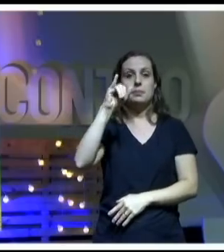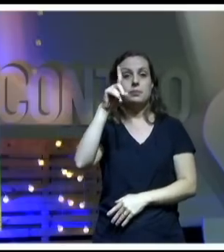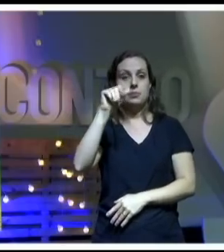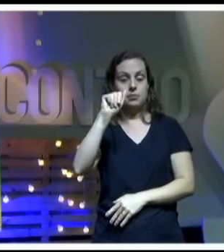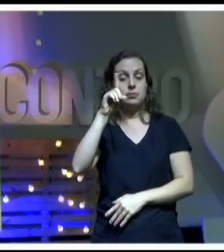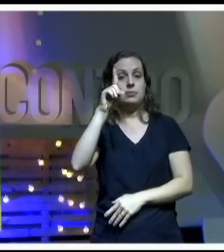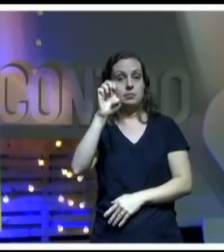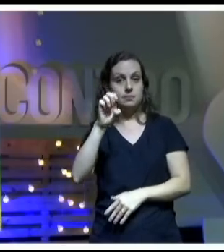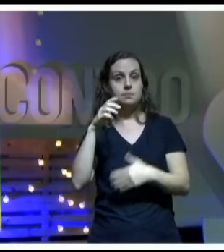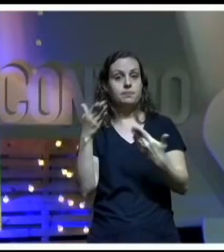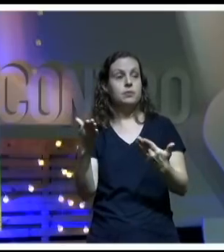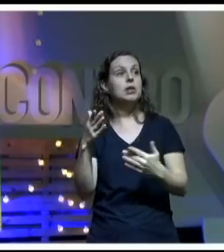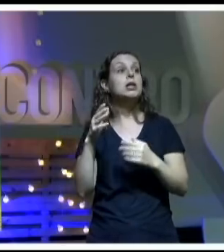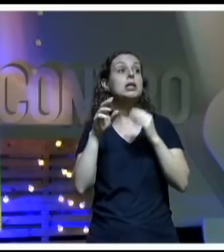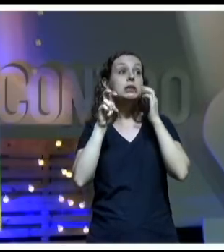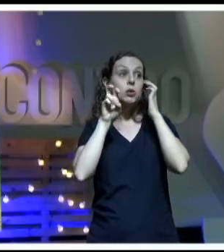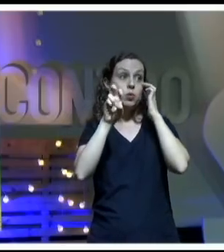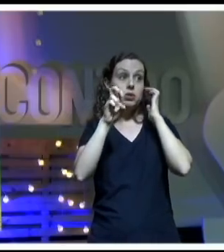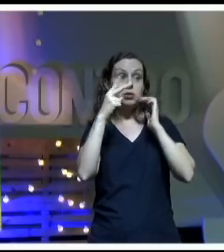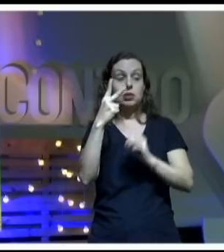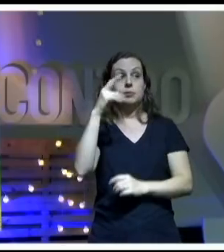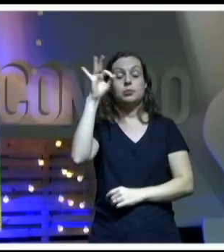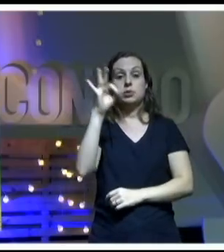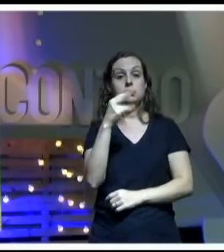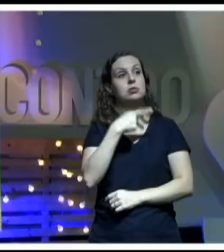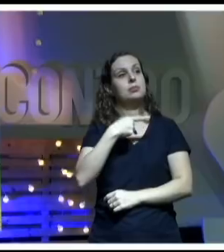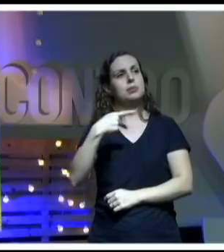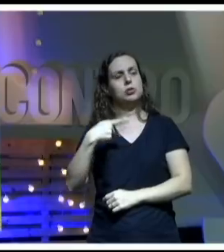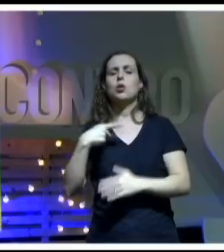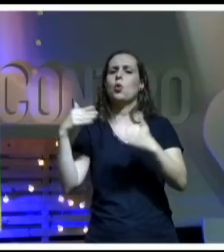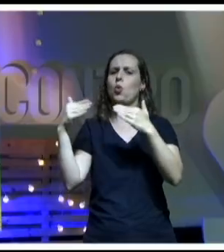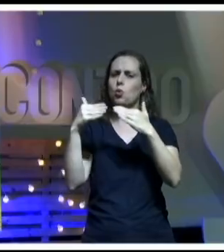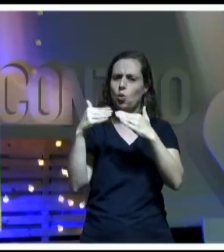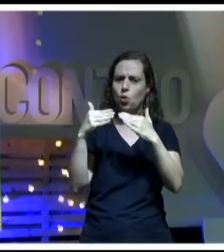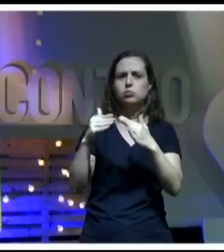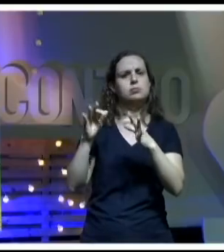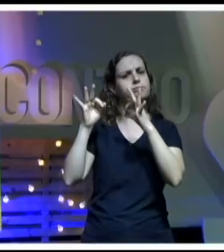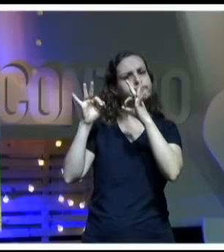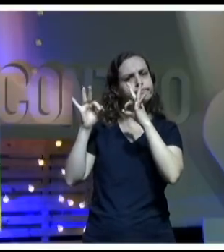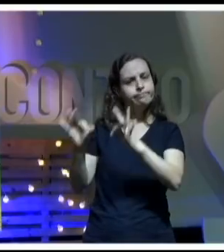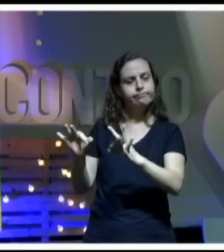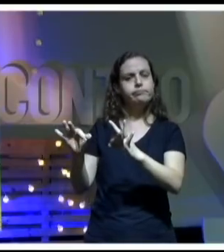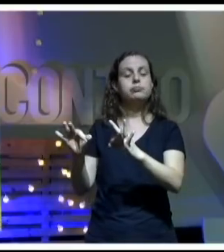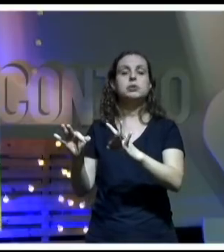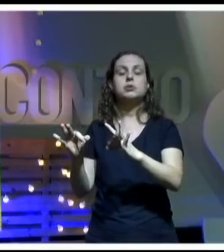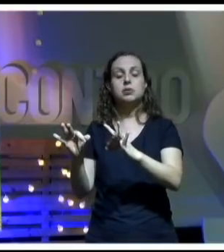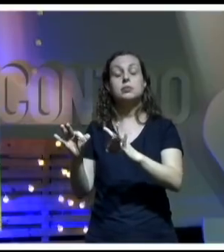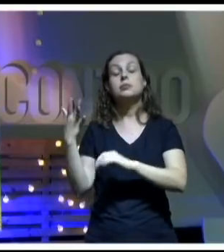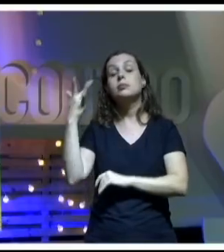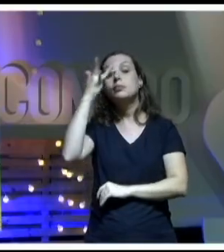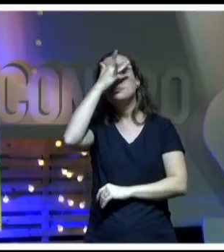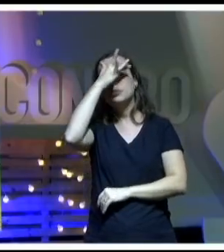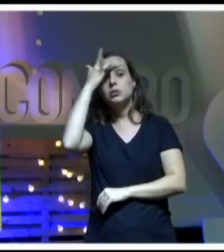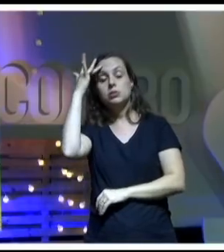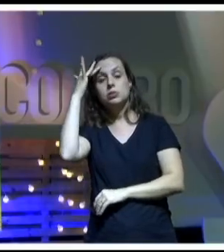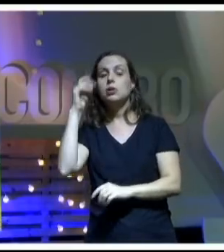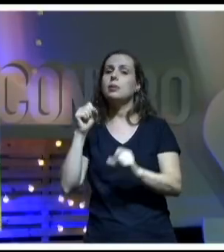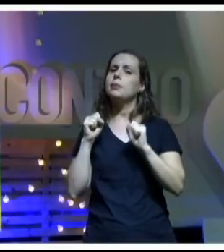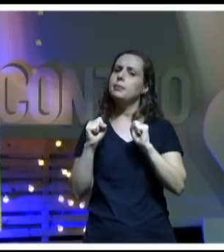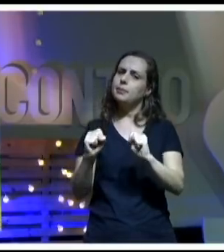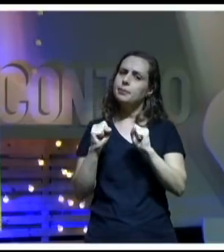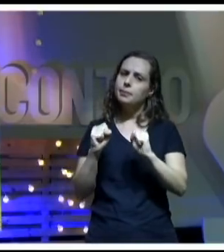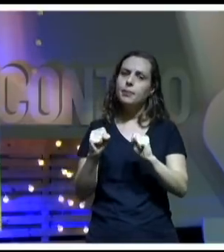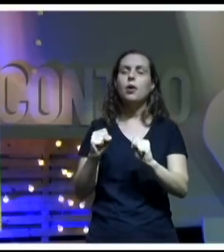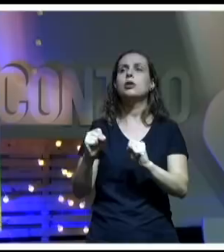outro dado sim 52% dos pastores concorda fortemente ou em parte que as pessoas podem ter um bom relacionamento